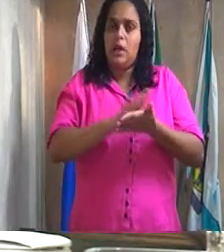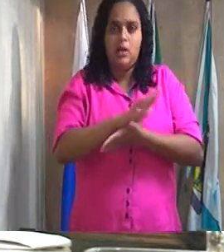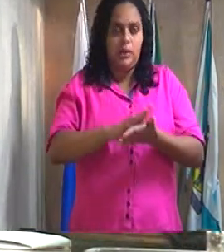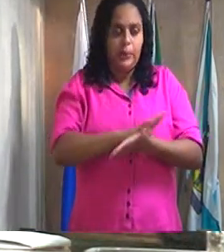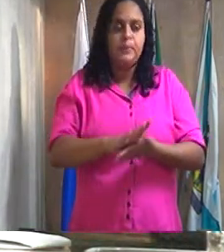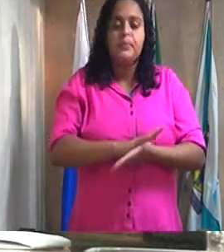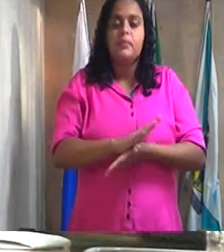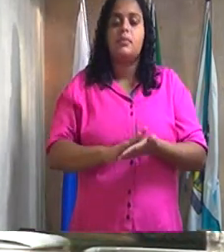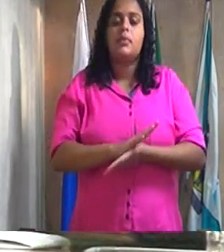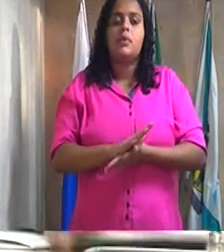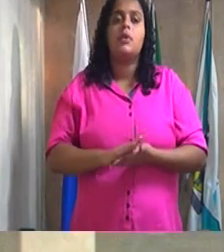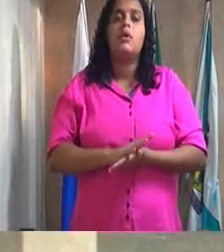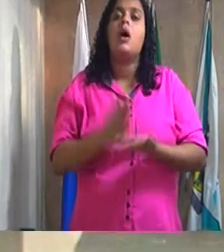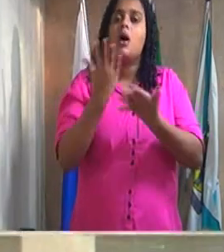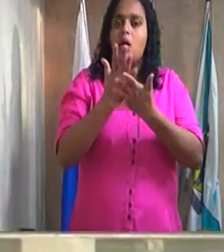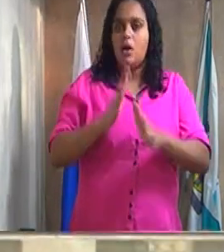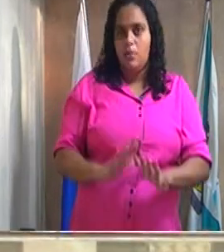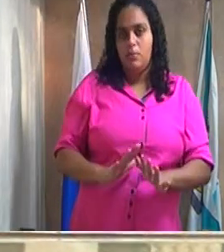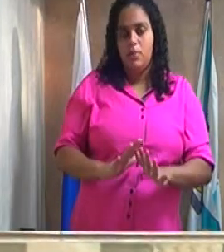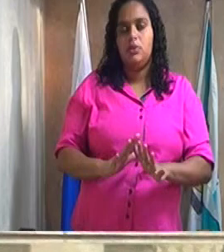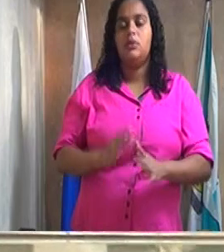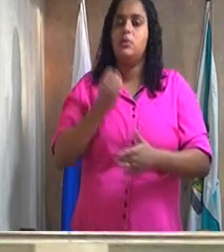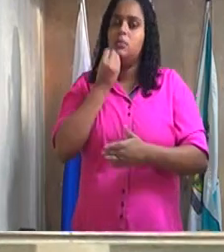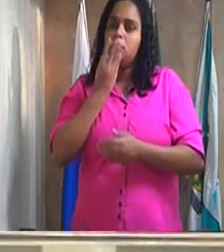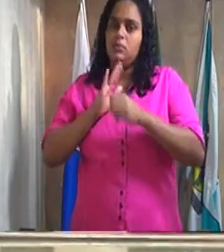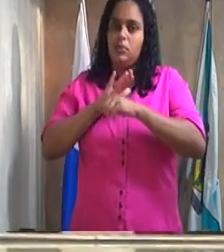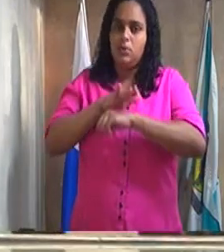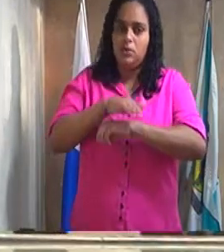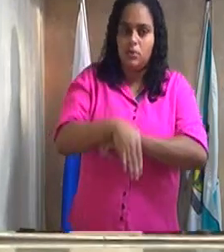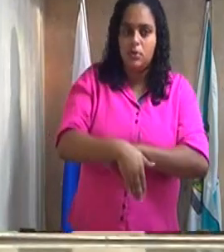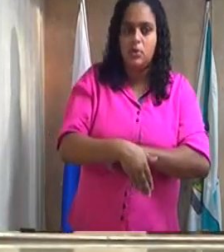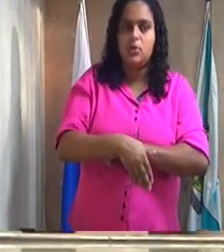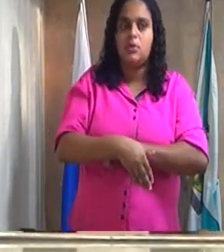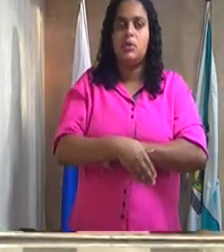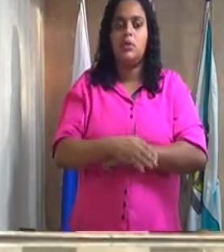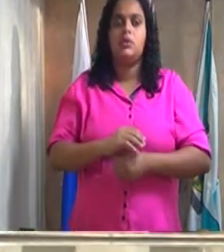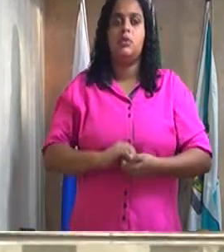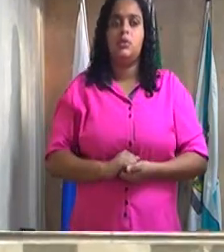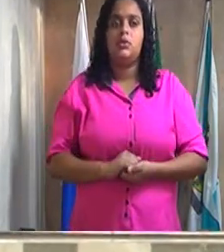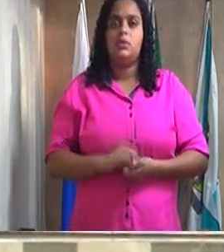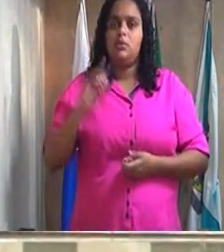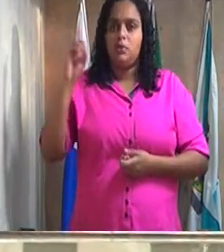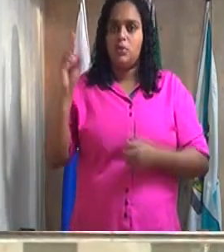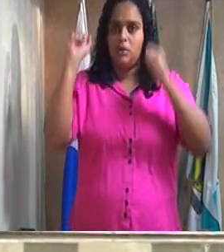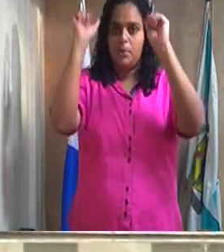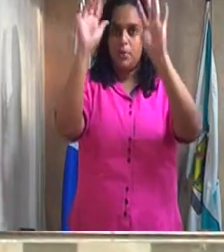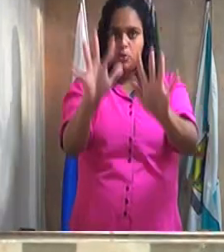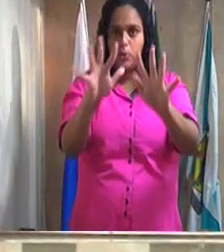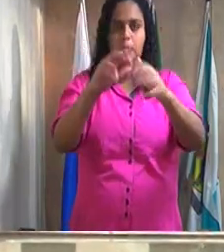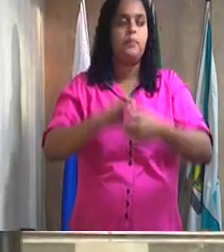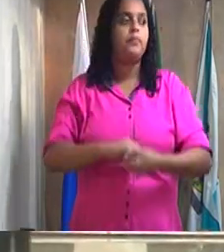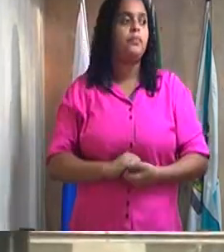de hoje, dou por encerrada a sessão. Uma boa noite a todos e fique com Deus.